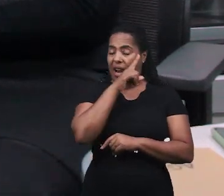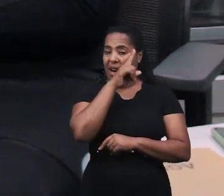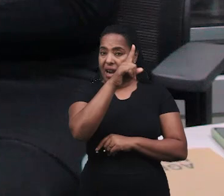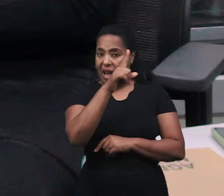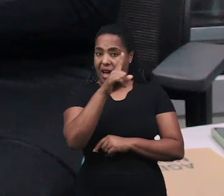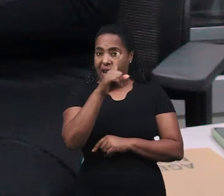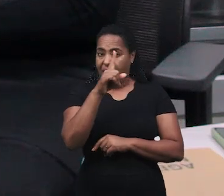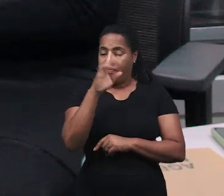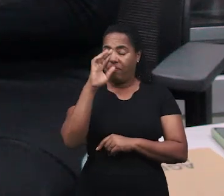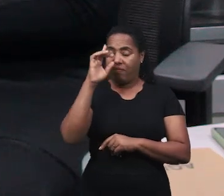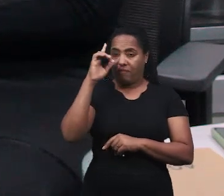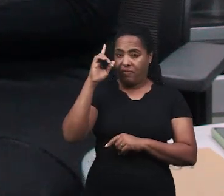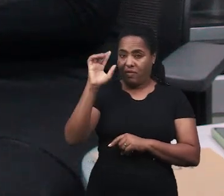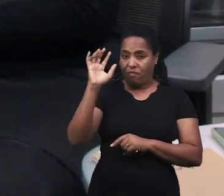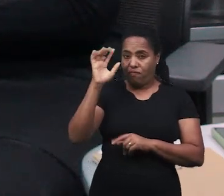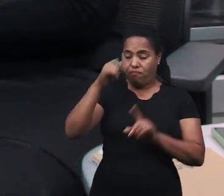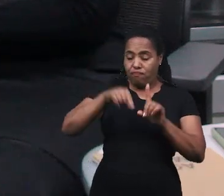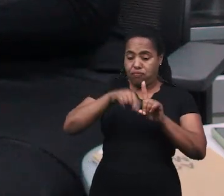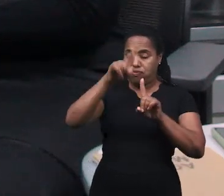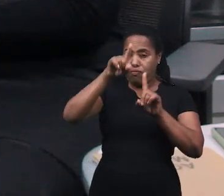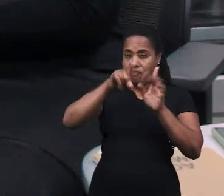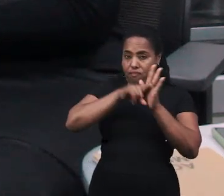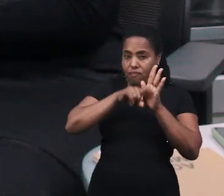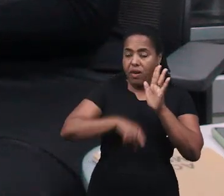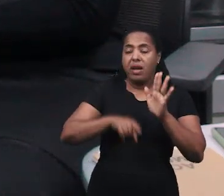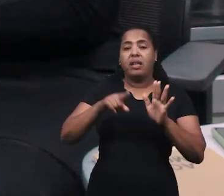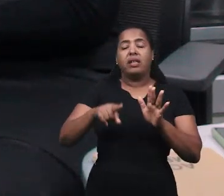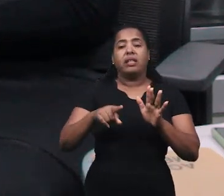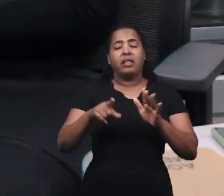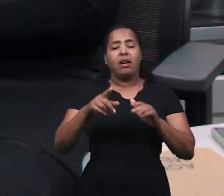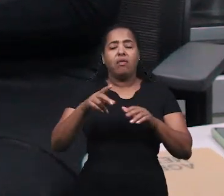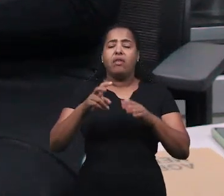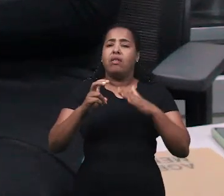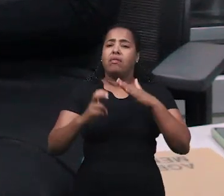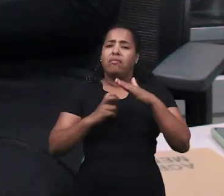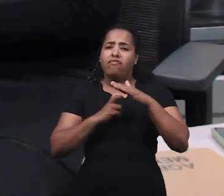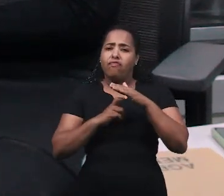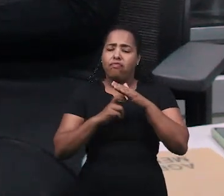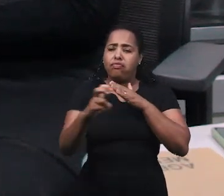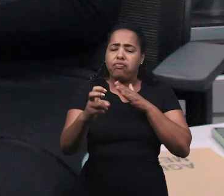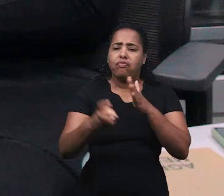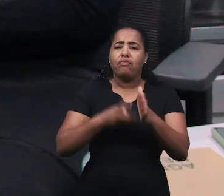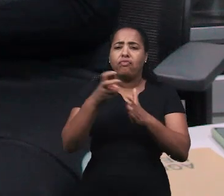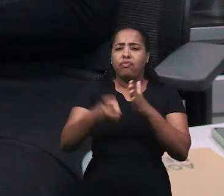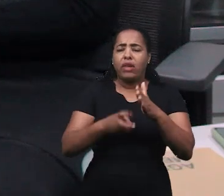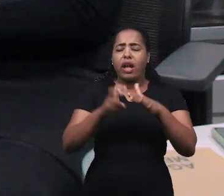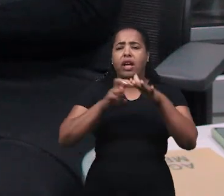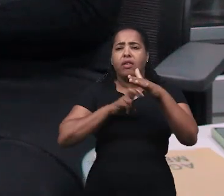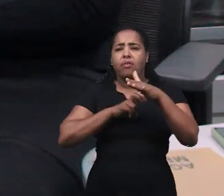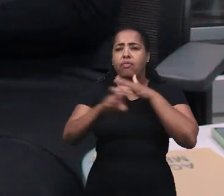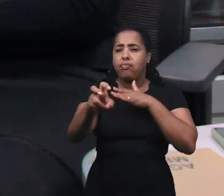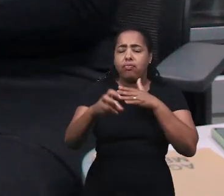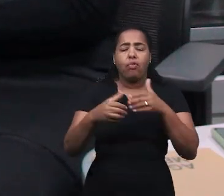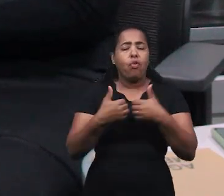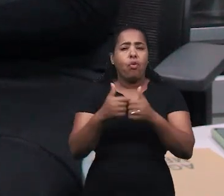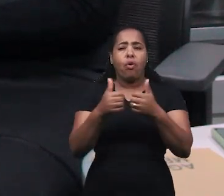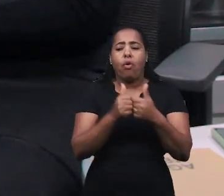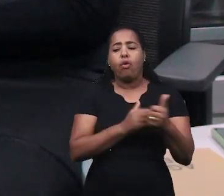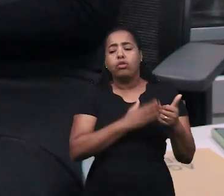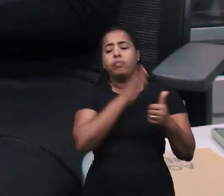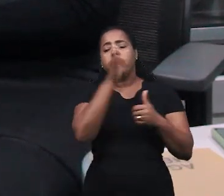temperaturas negativas, né? E uma sequência de transporte. Pega um trem, depois pega um ônibus, pega um metrô, Sim.